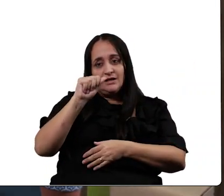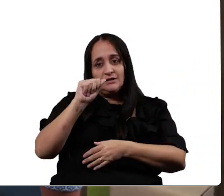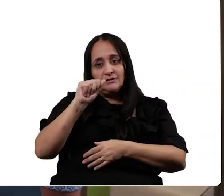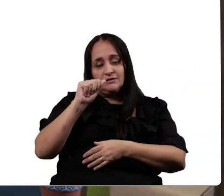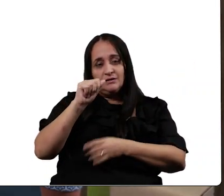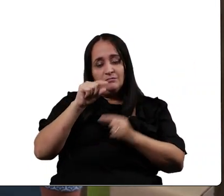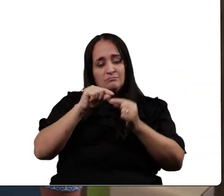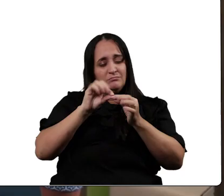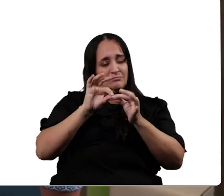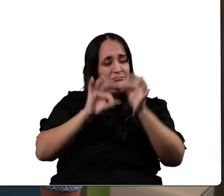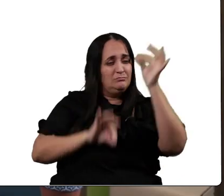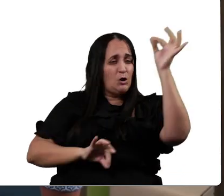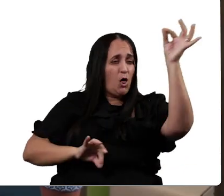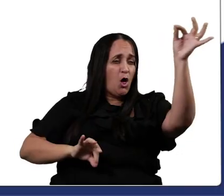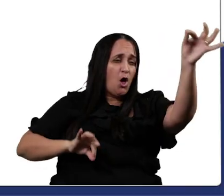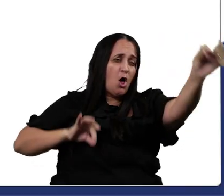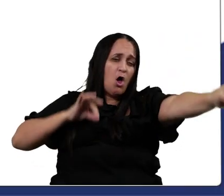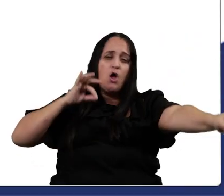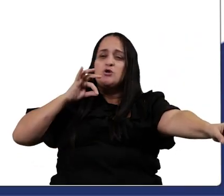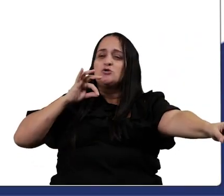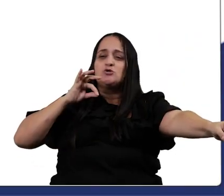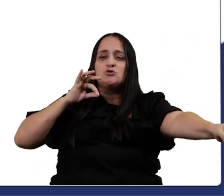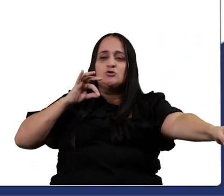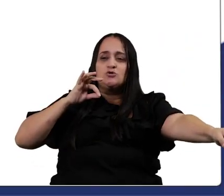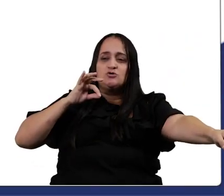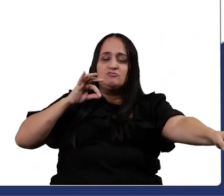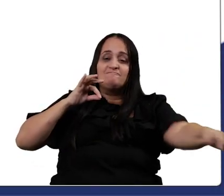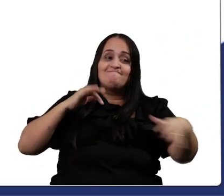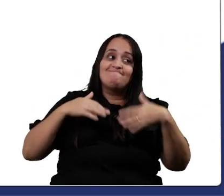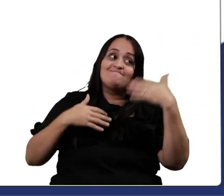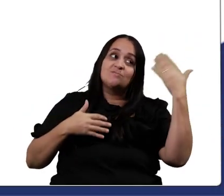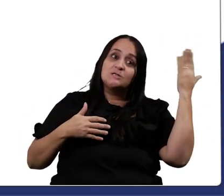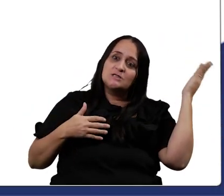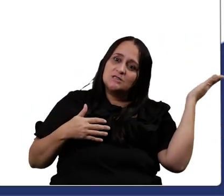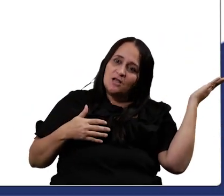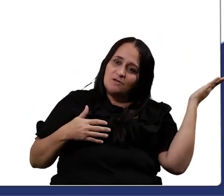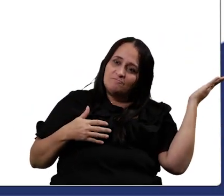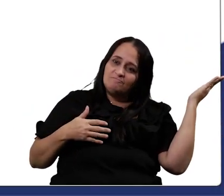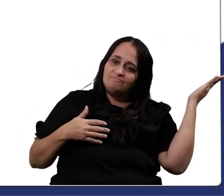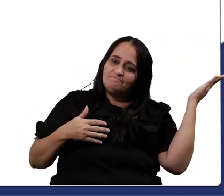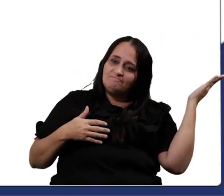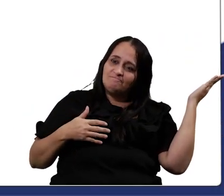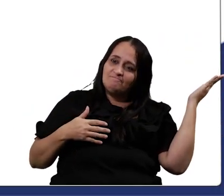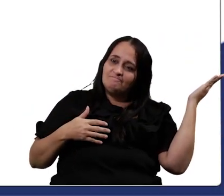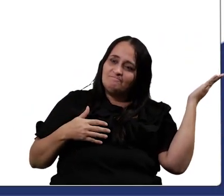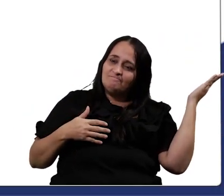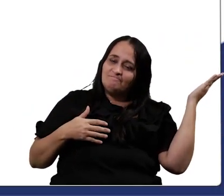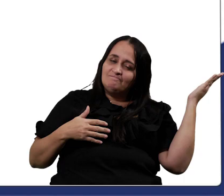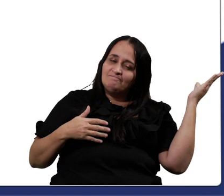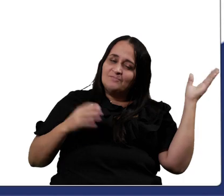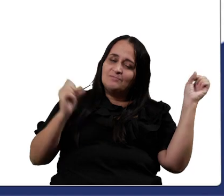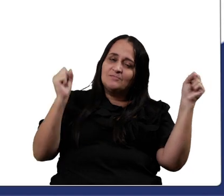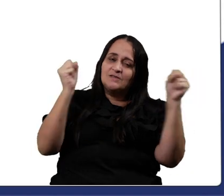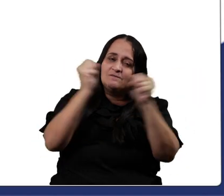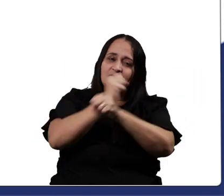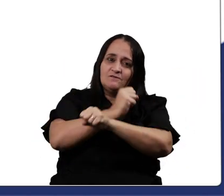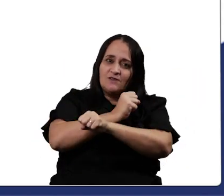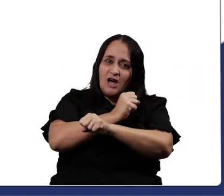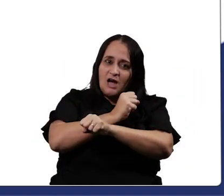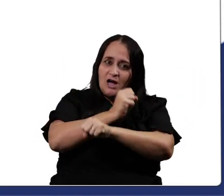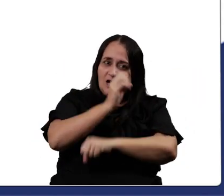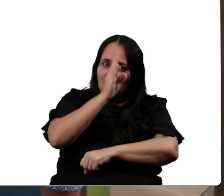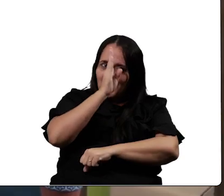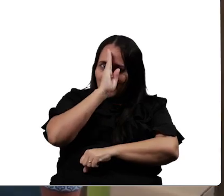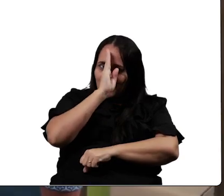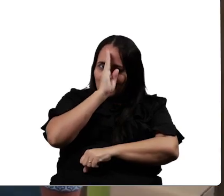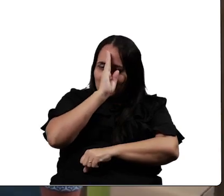com o Japão, tá? Então, gente, essa notícia aqui é fake, ou